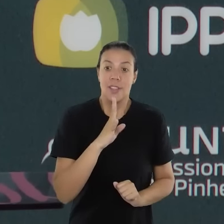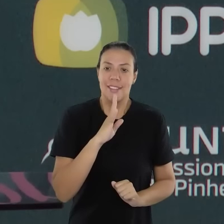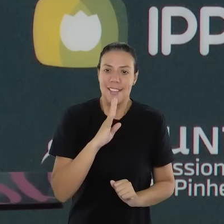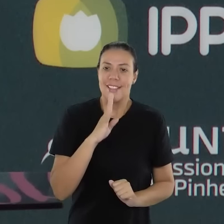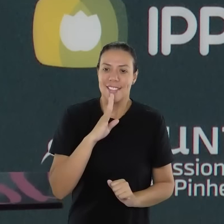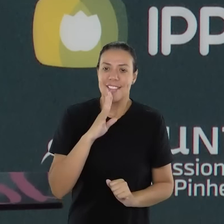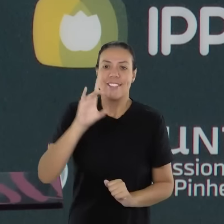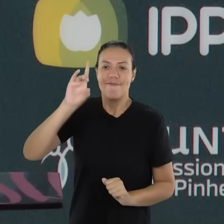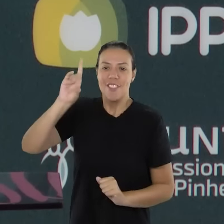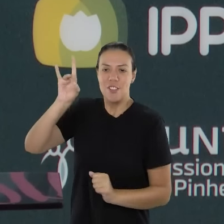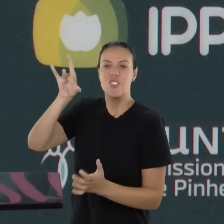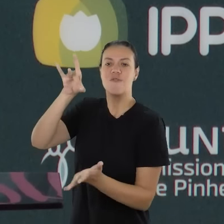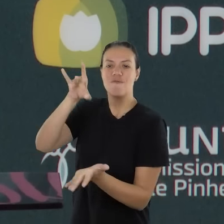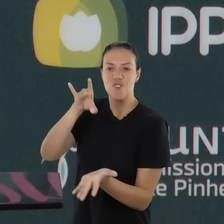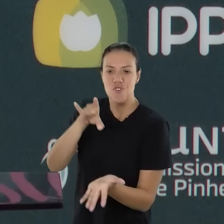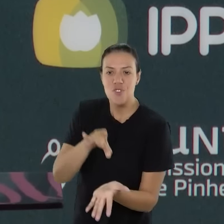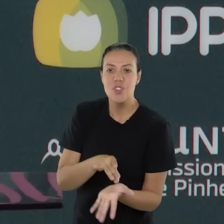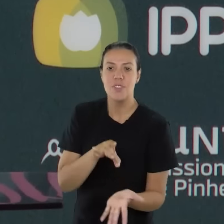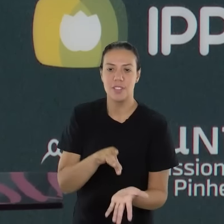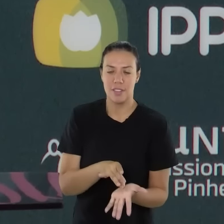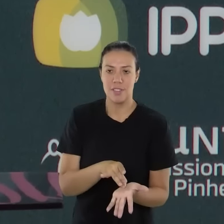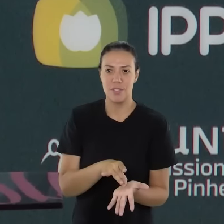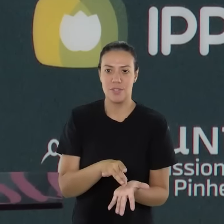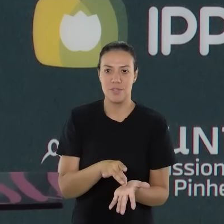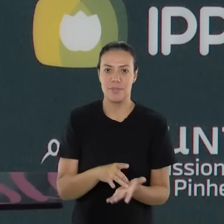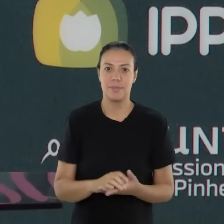Deus, esse povo, então,